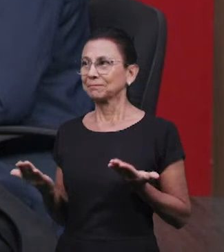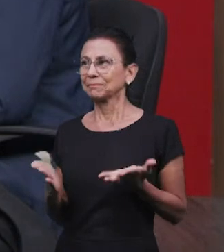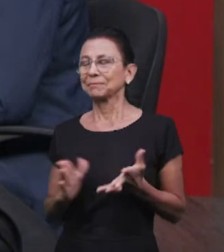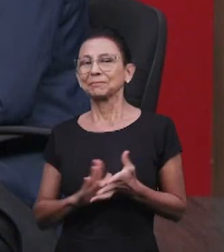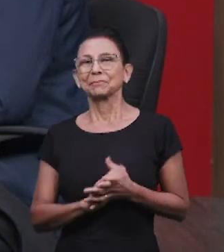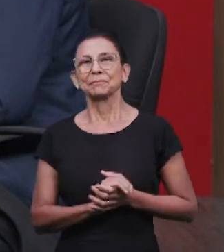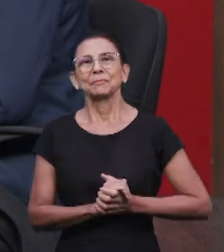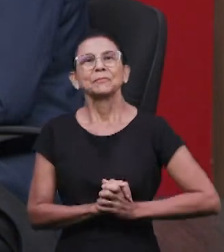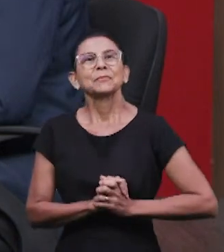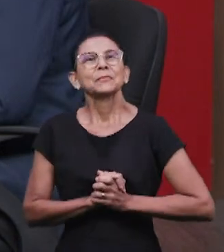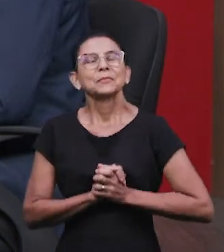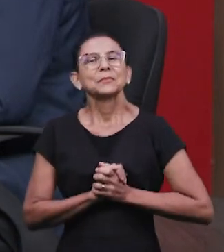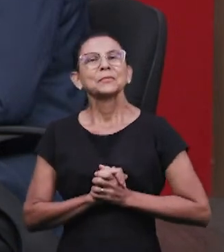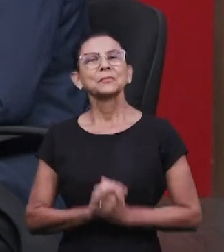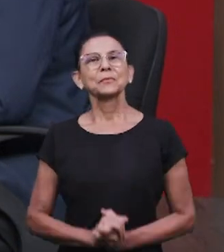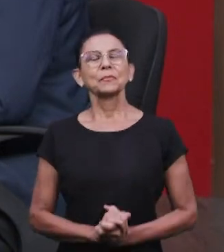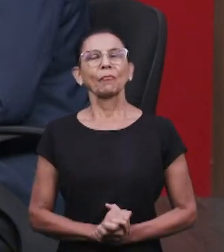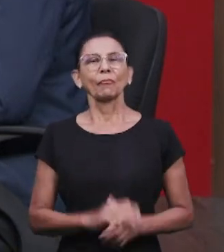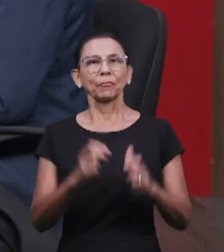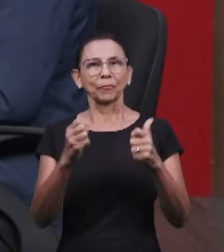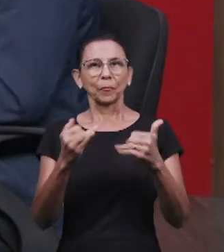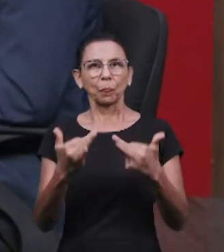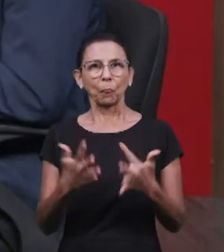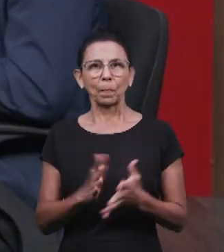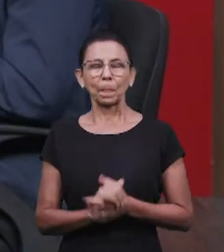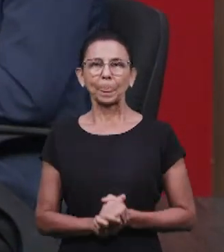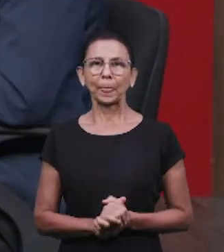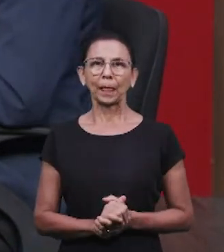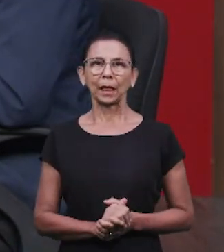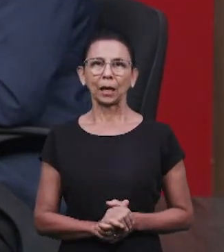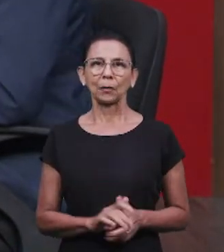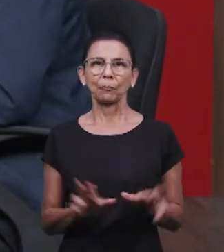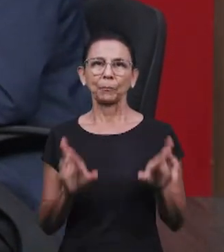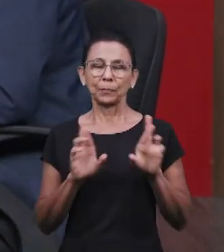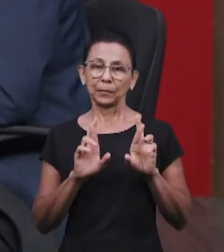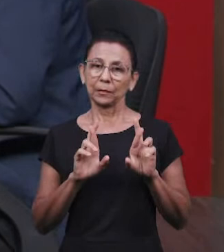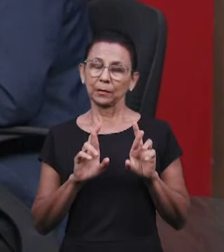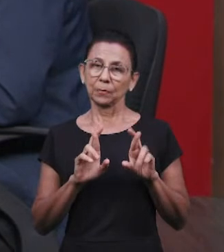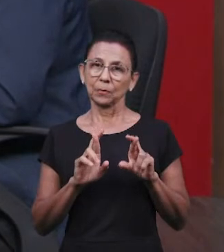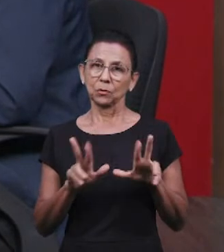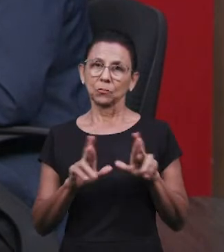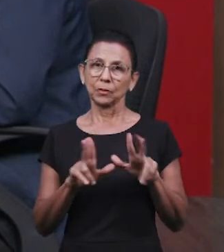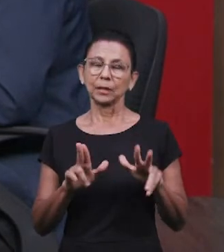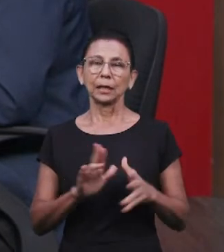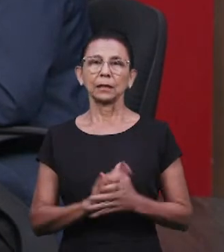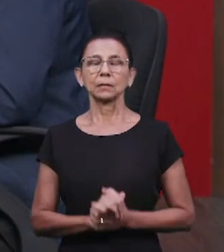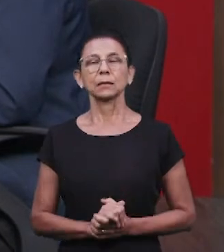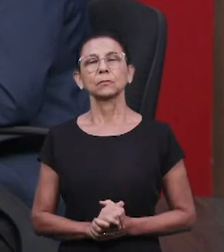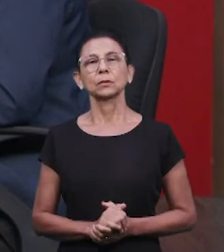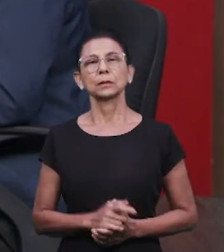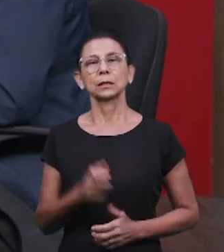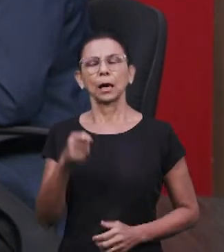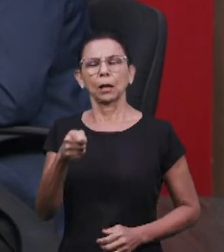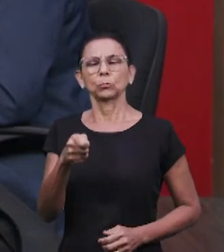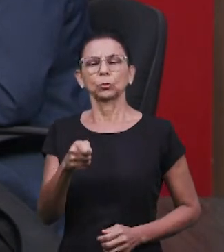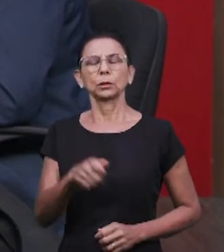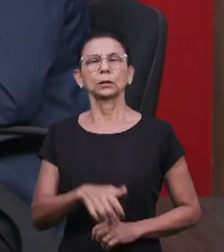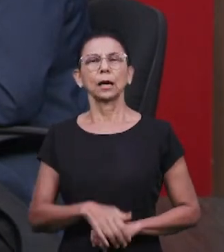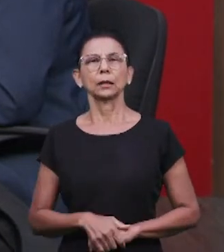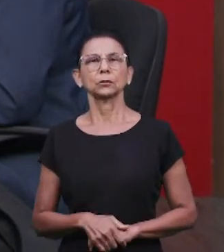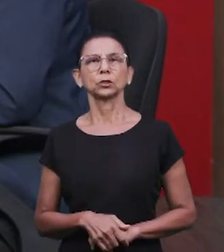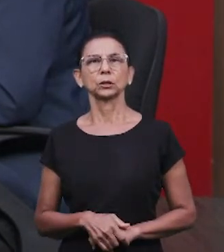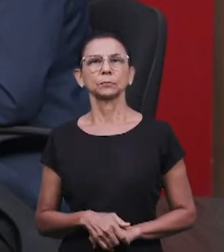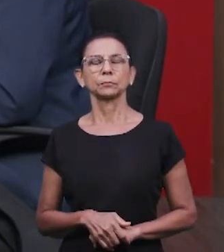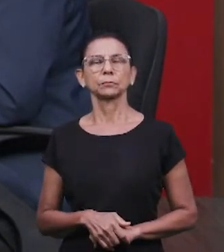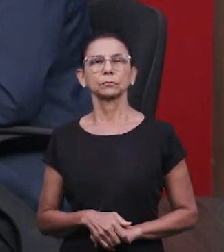Então, primeiramente, eu acho que é preciso deixar claro, né, que existe uma diferença entre autoridade e autoritarismo. Muito bom.